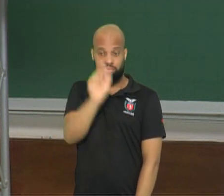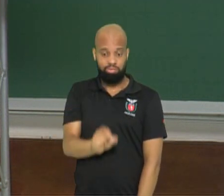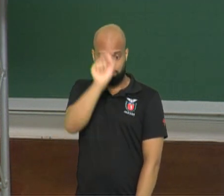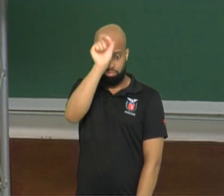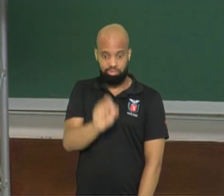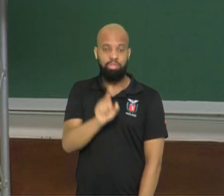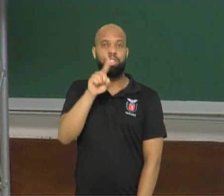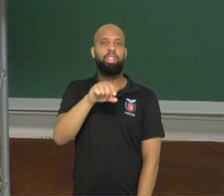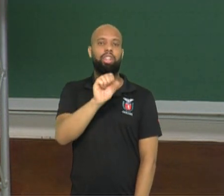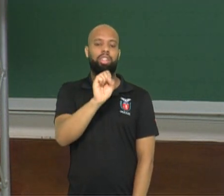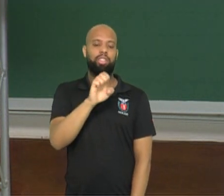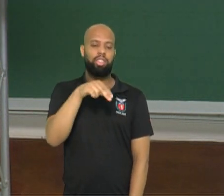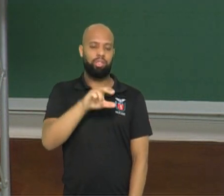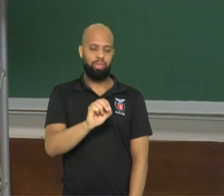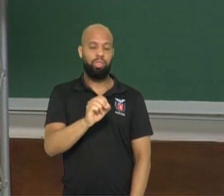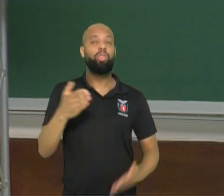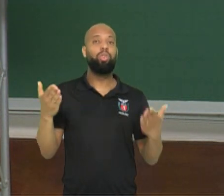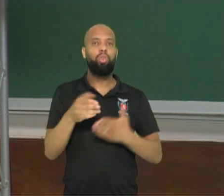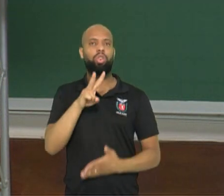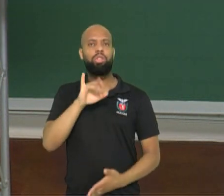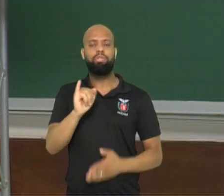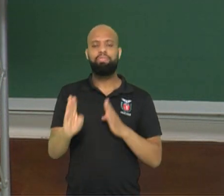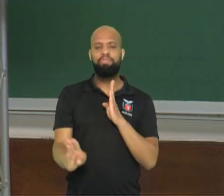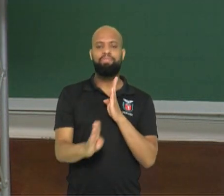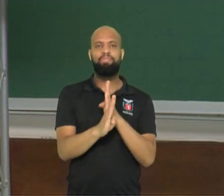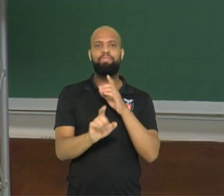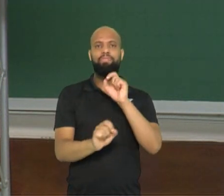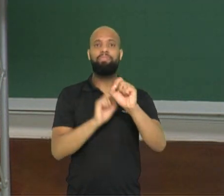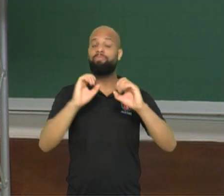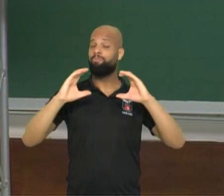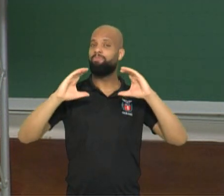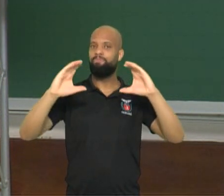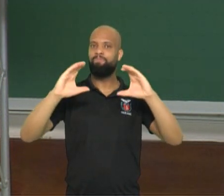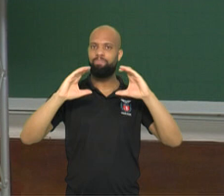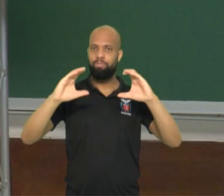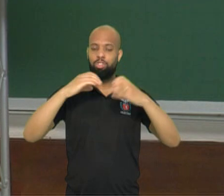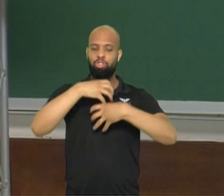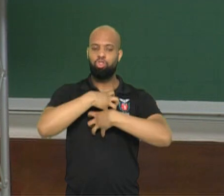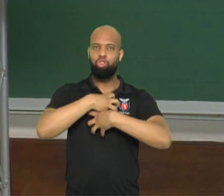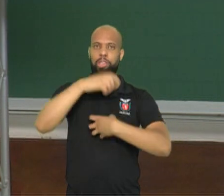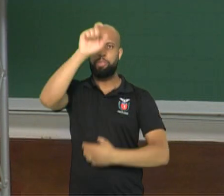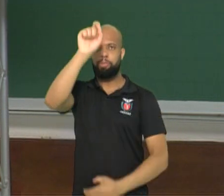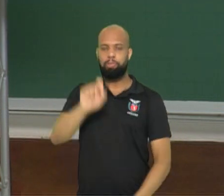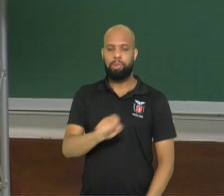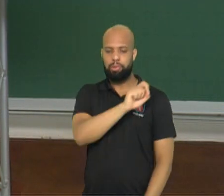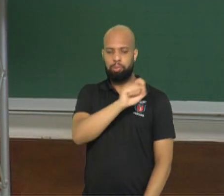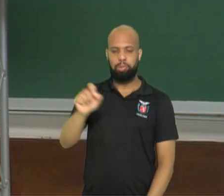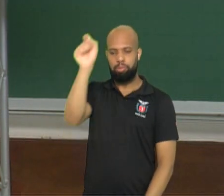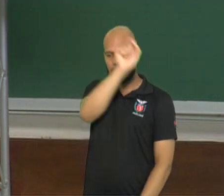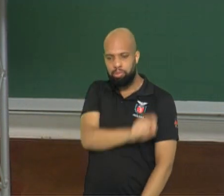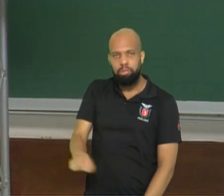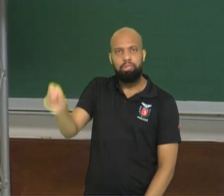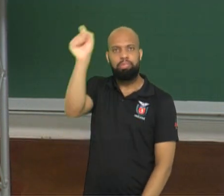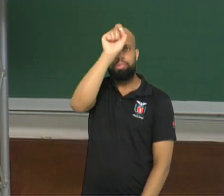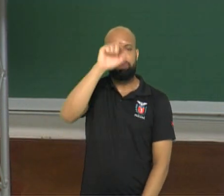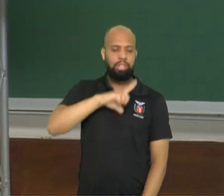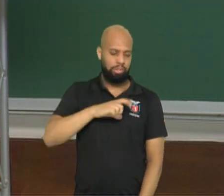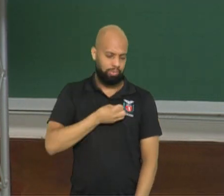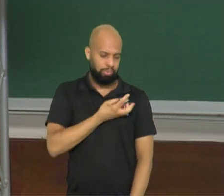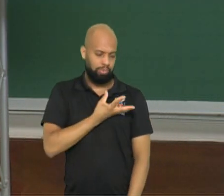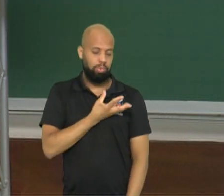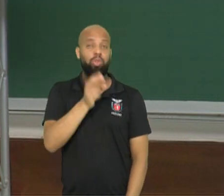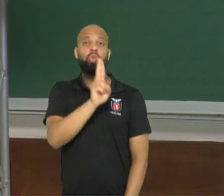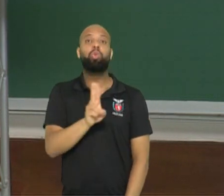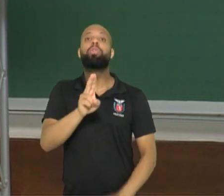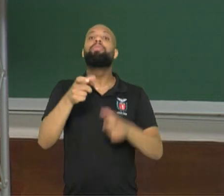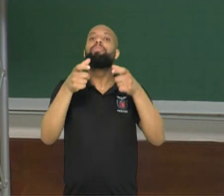vamos aprender a determinar a função trigonométrica, os valores dessa função. Onde ela é